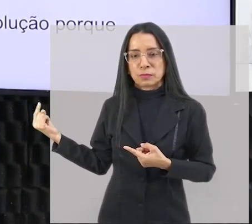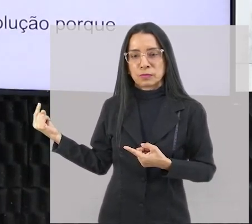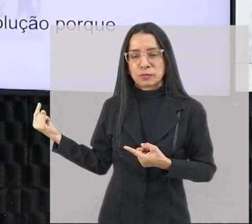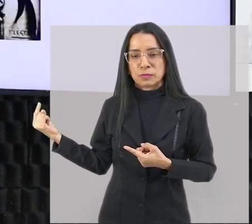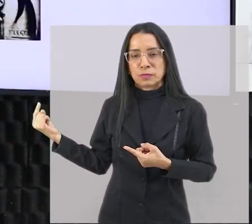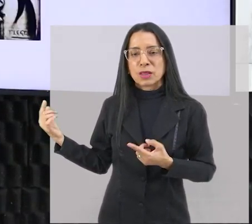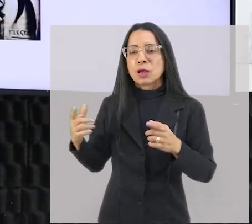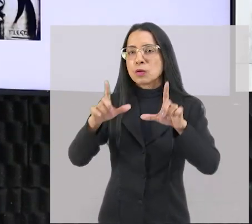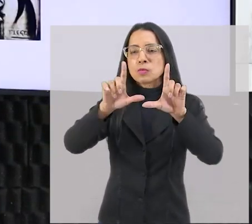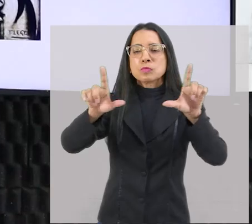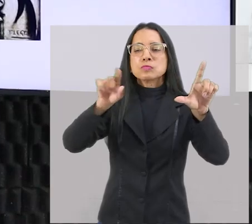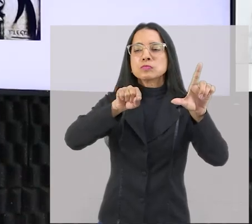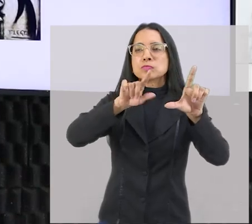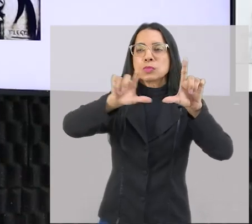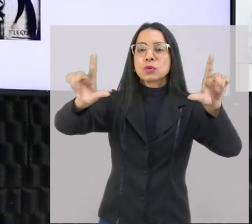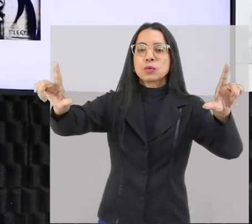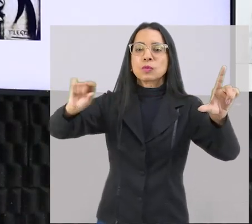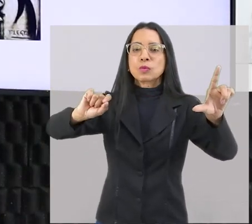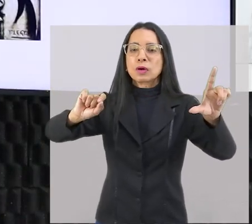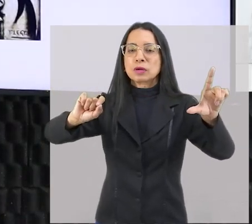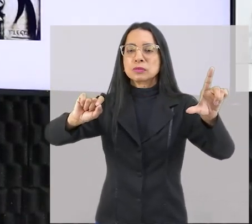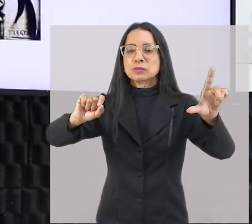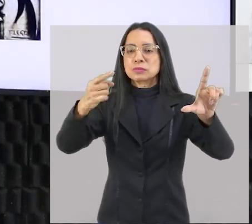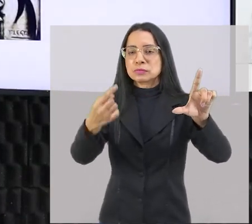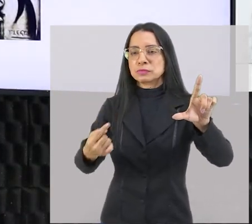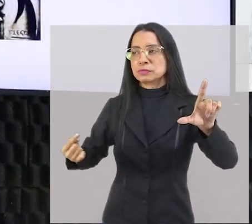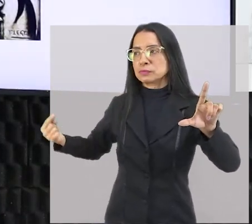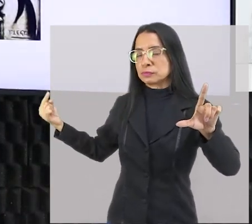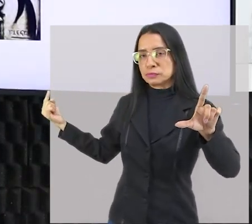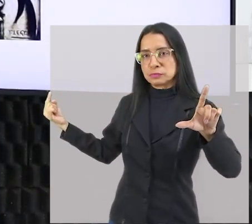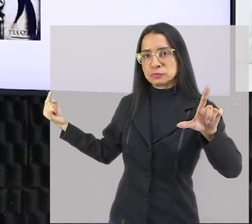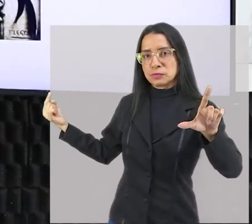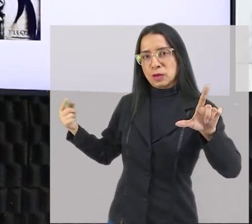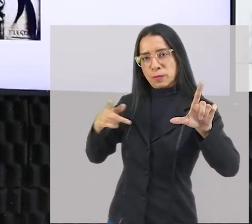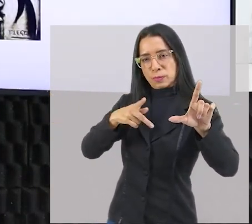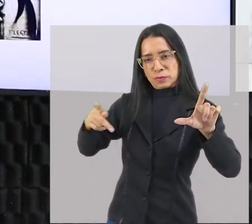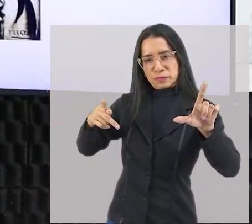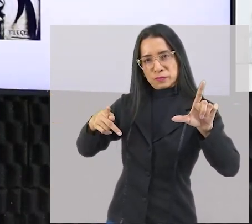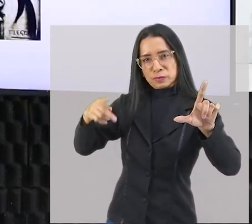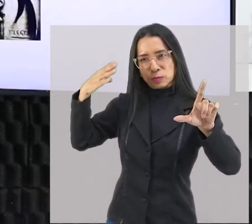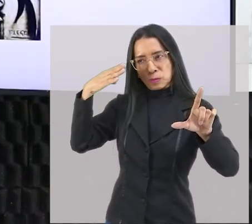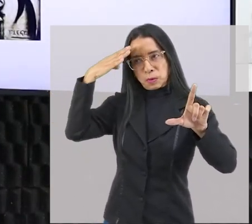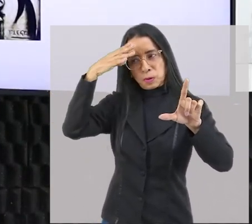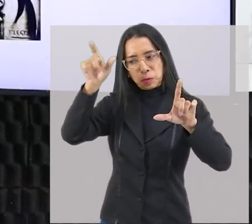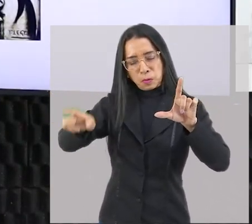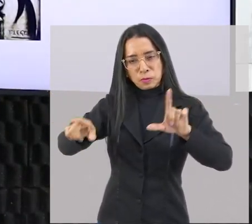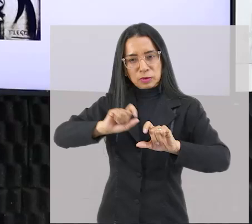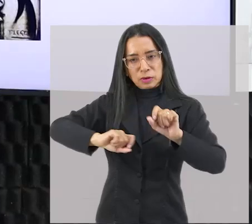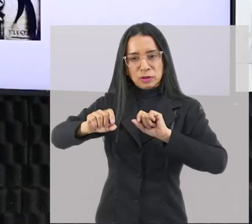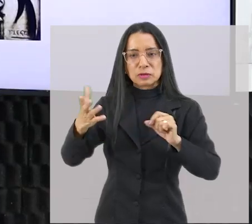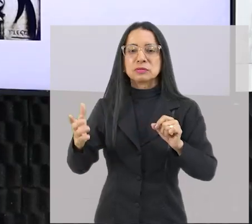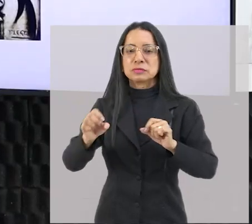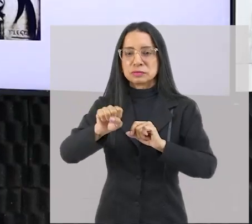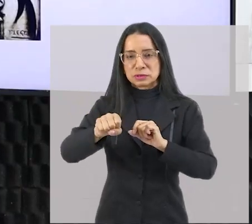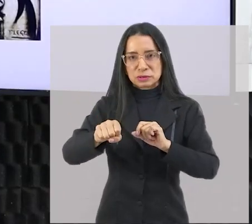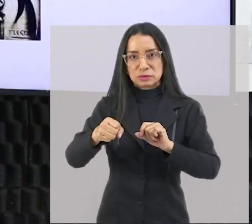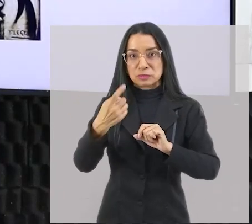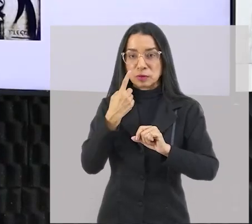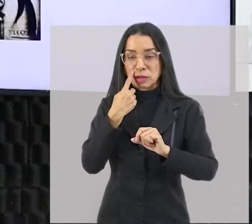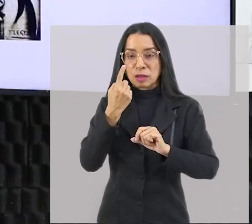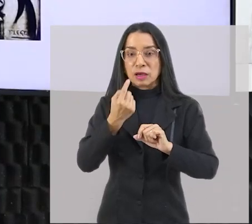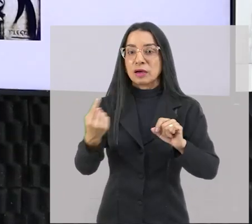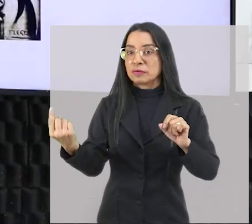uma. Que quadro é esse, professor? Soldados jogando cartas. Professor, tem soldados aqui nessa... Pois é, isso é a visão cubista